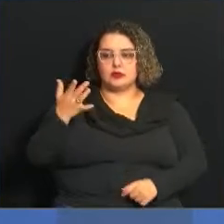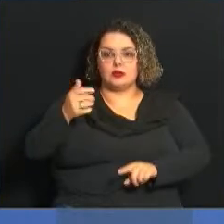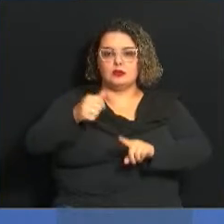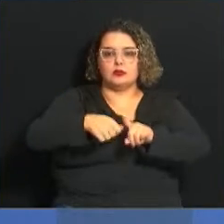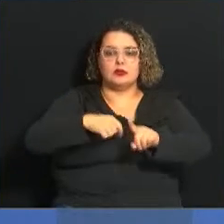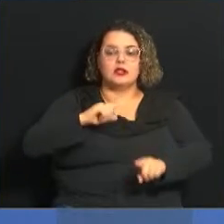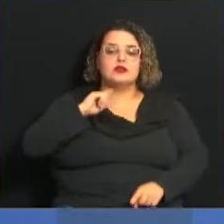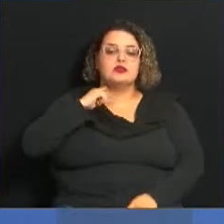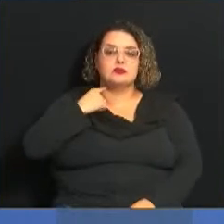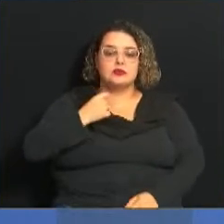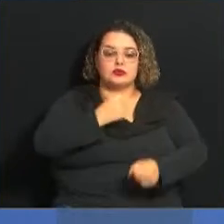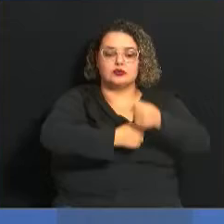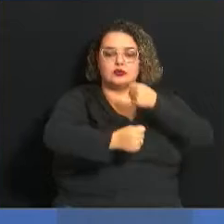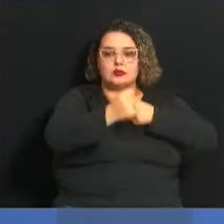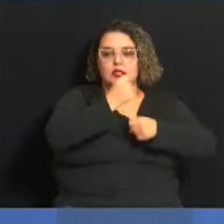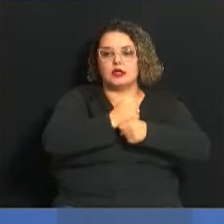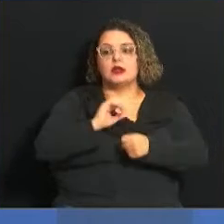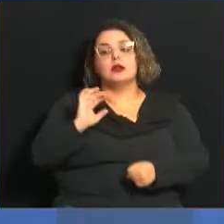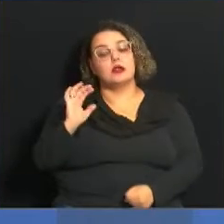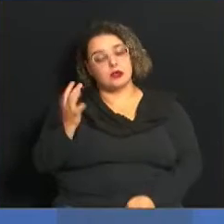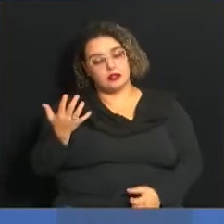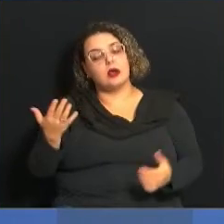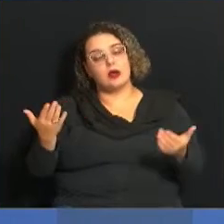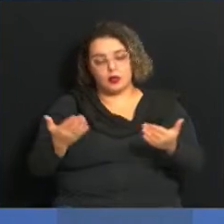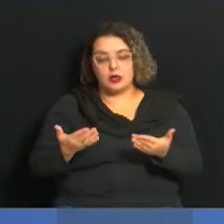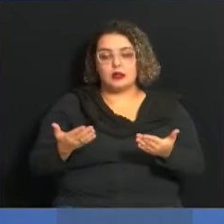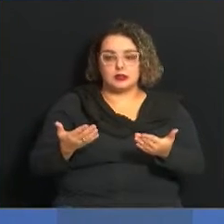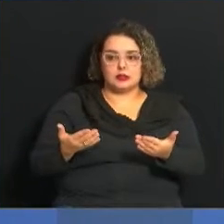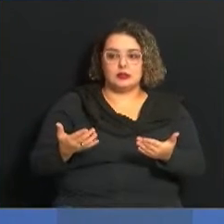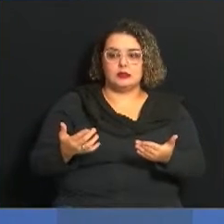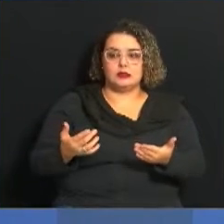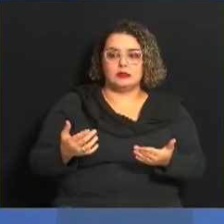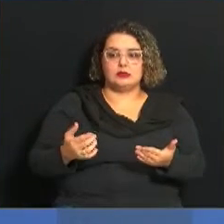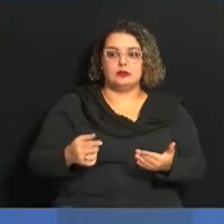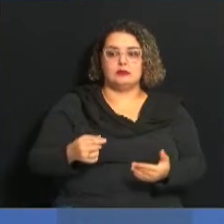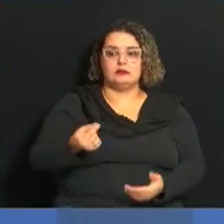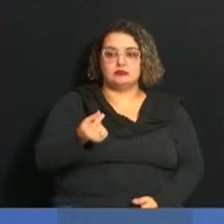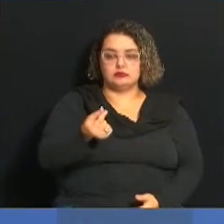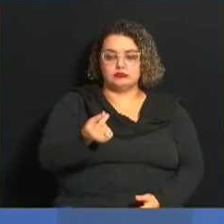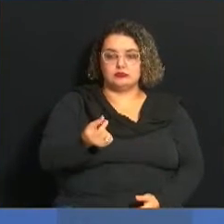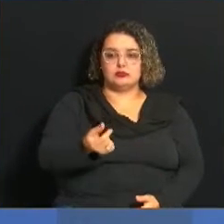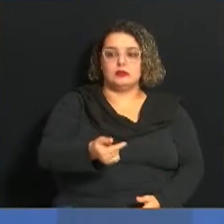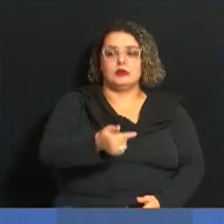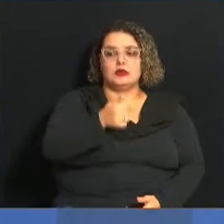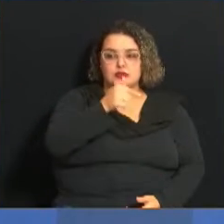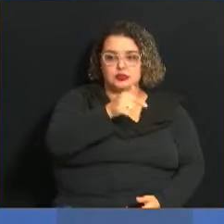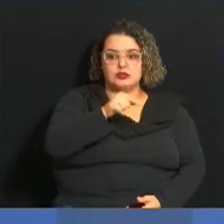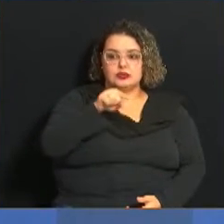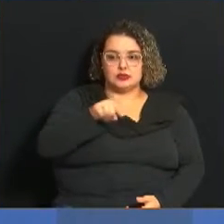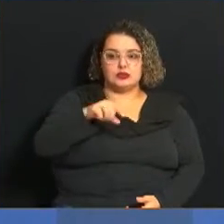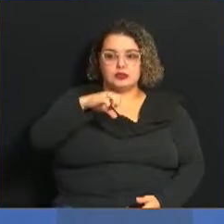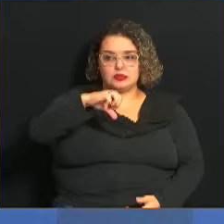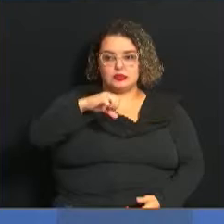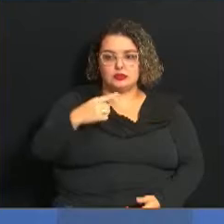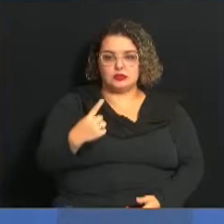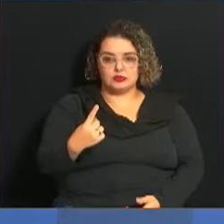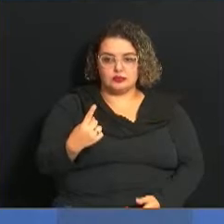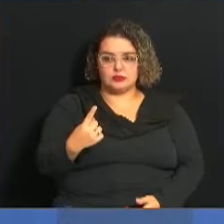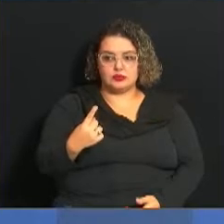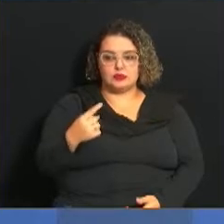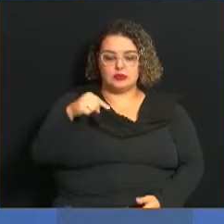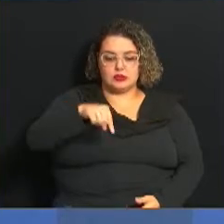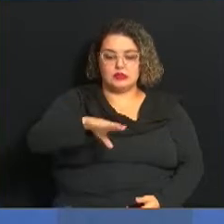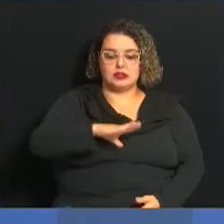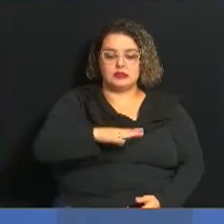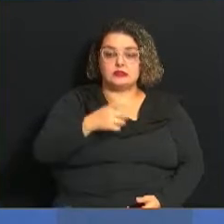passado e agora acontece esse reajuste. Então, agora no preço da sua passagem, R$ 7,91 aqui em